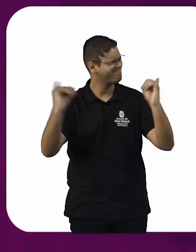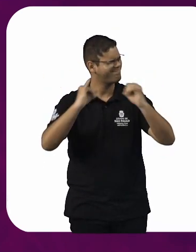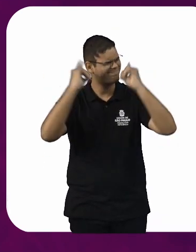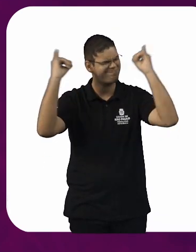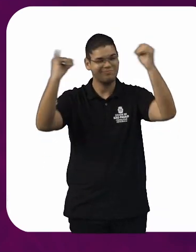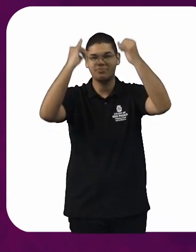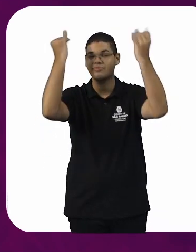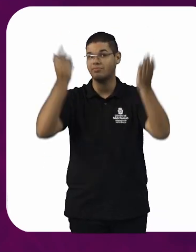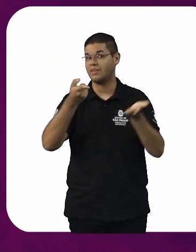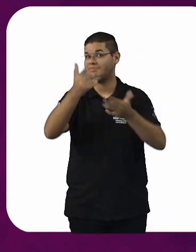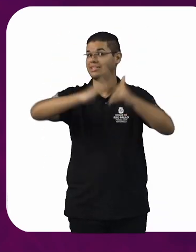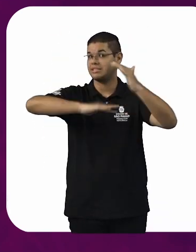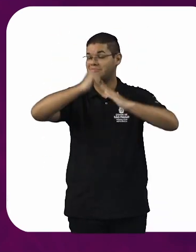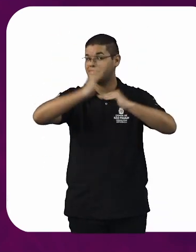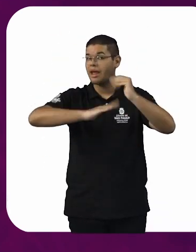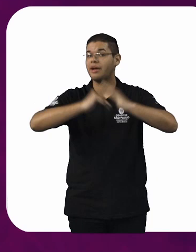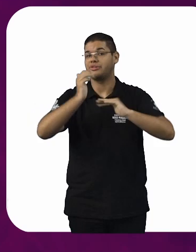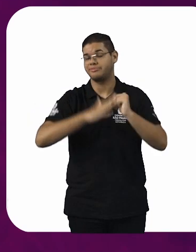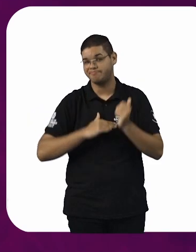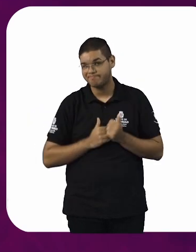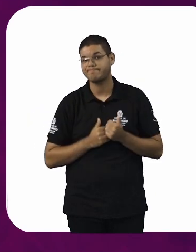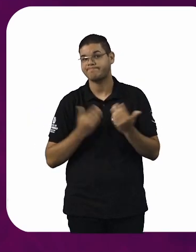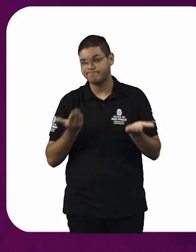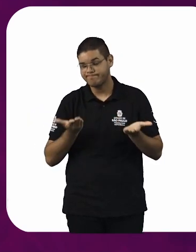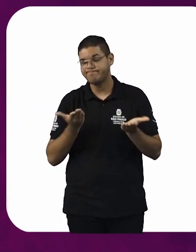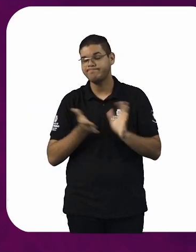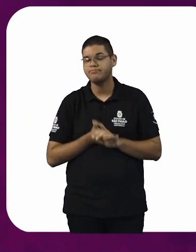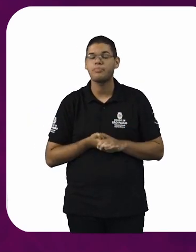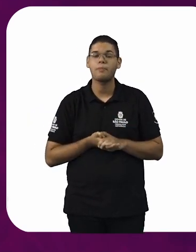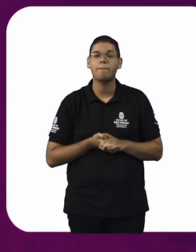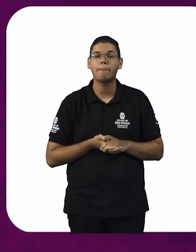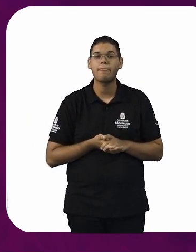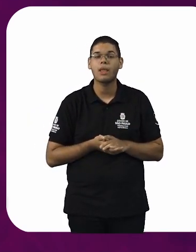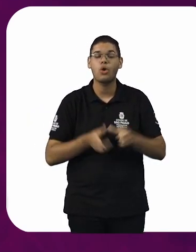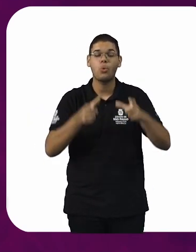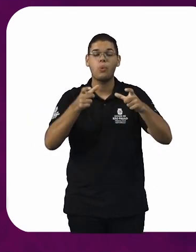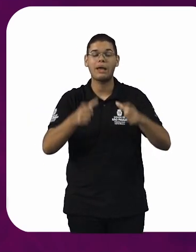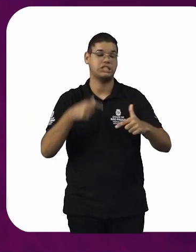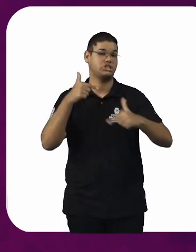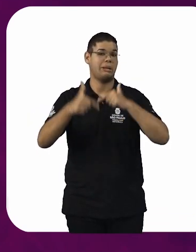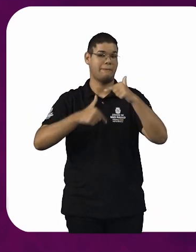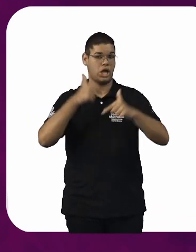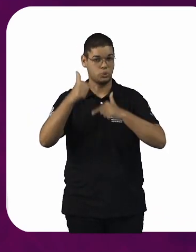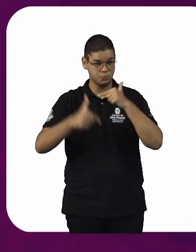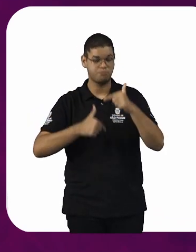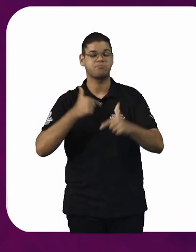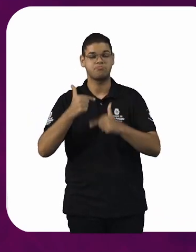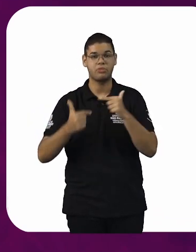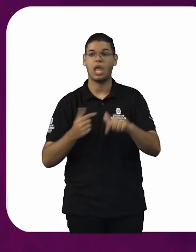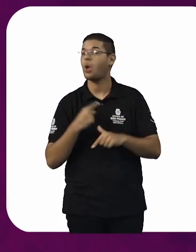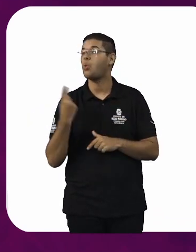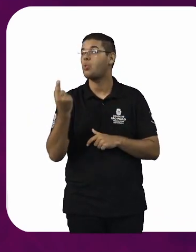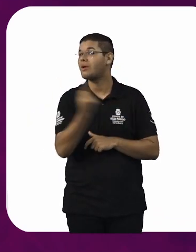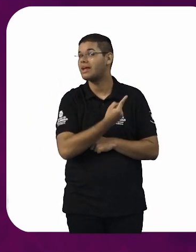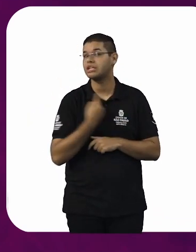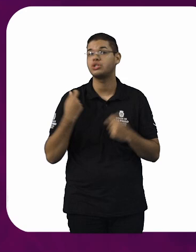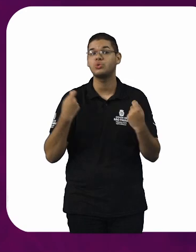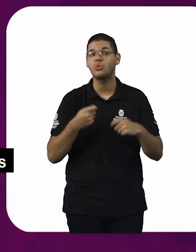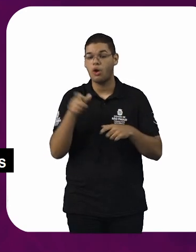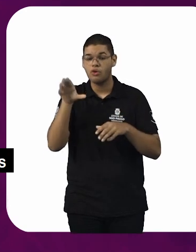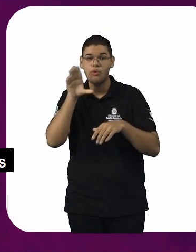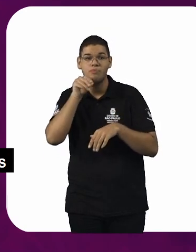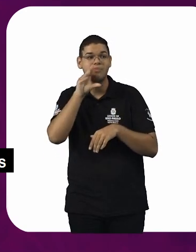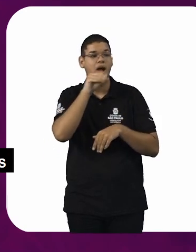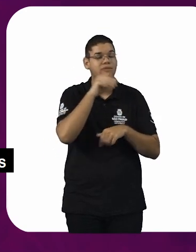práticas. O ambiente de trabalho é provavelmente o espaço que nós, como população, passamos